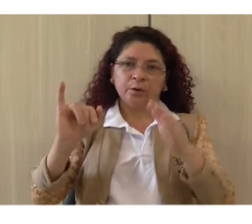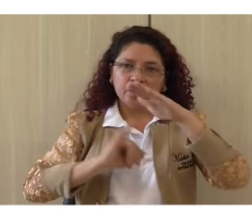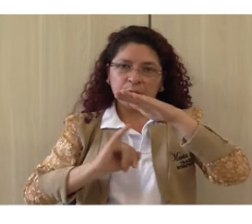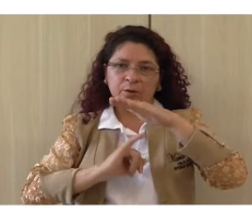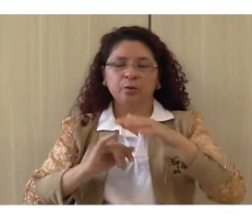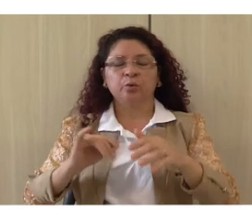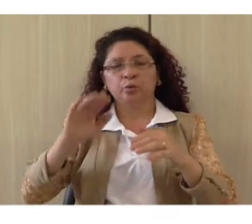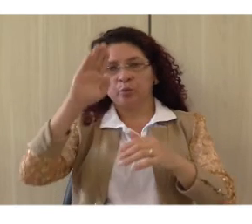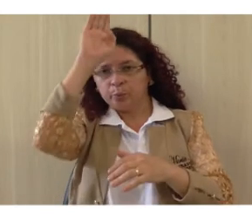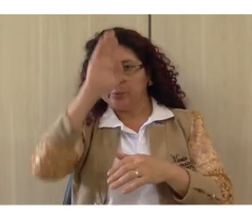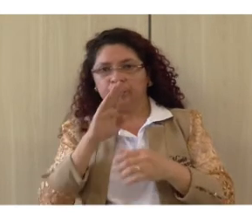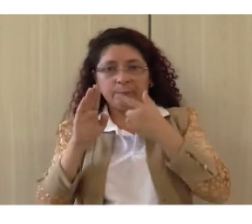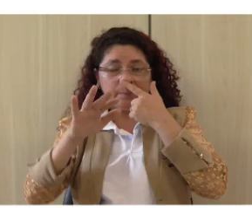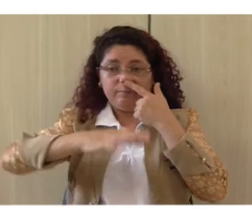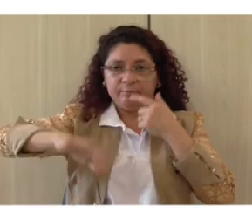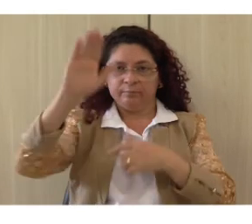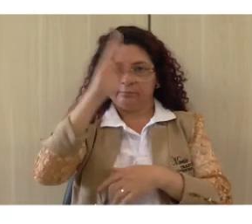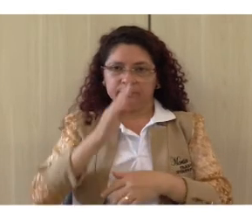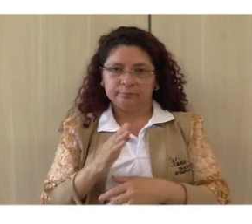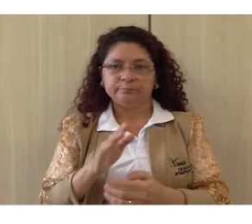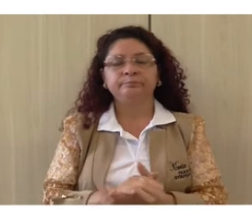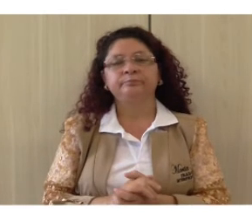ensino superior em todo o território nacional.